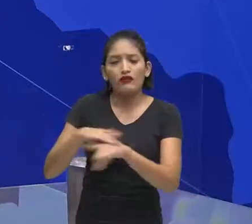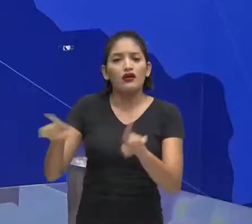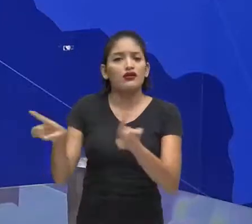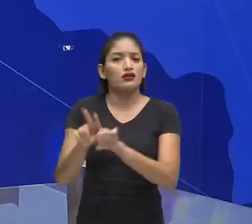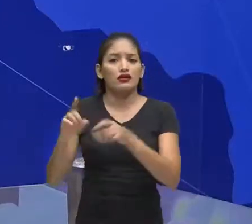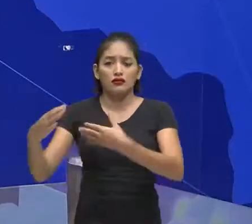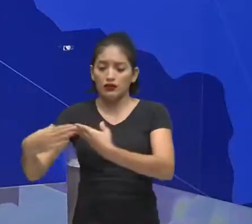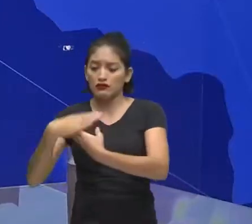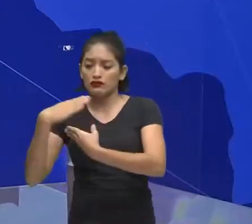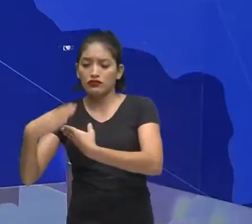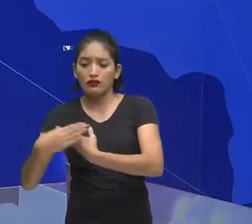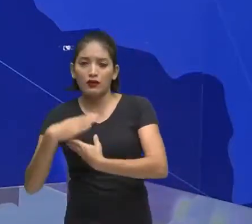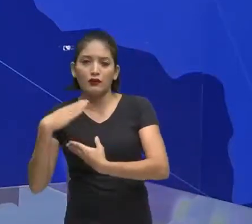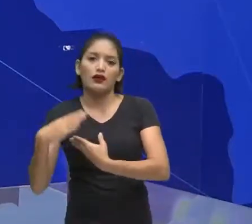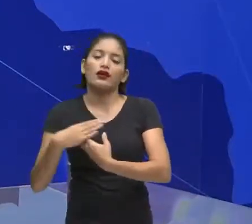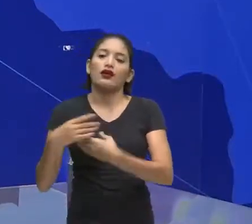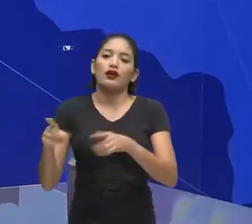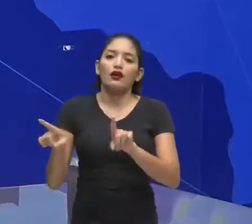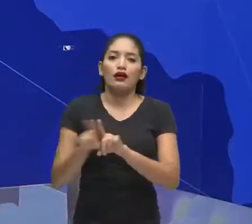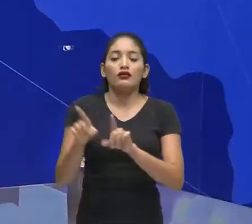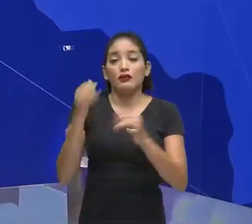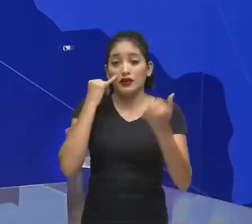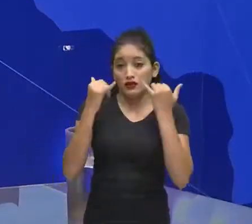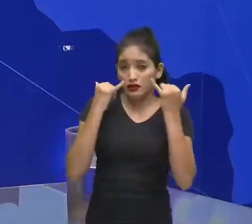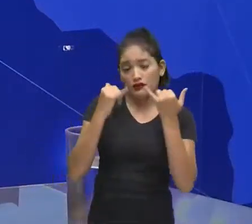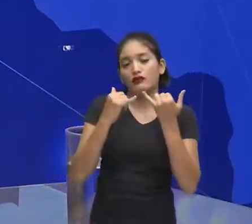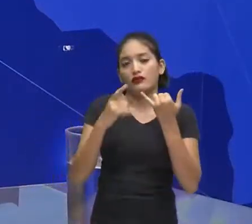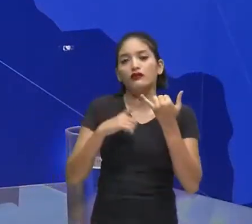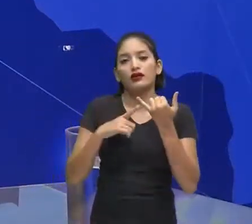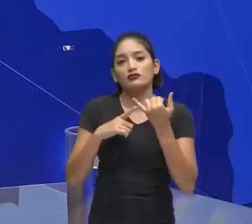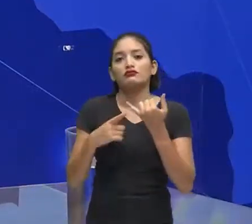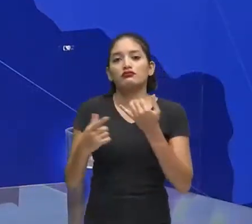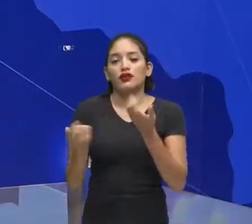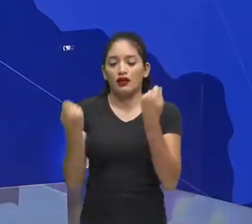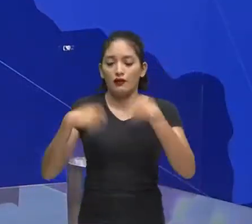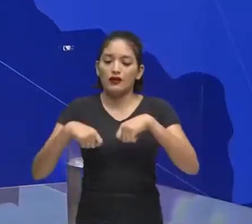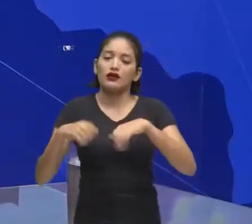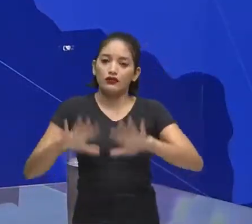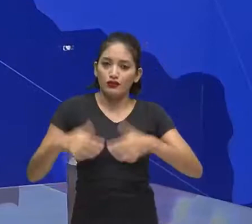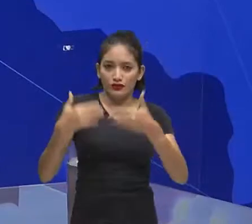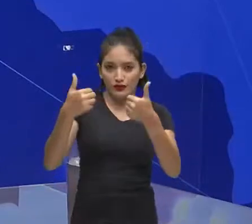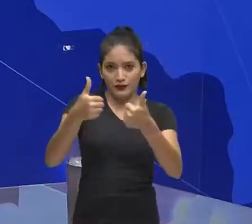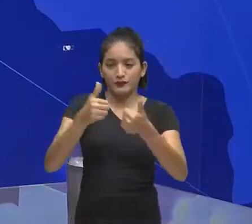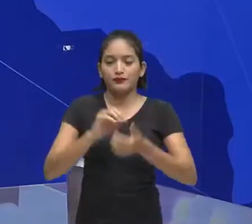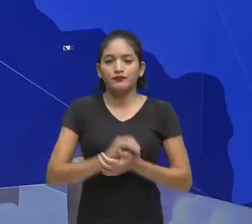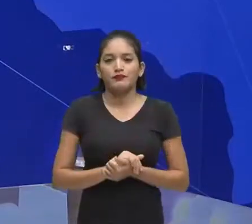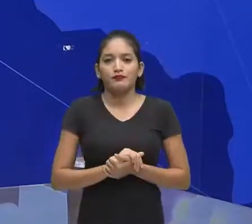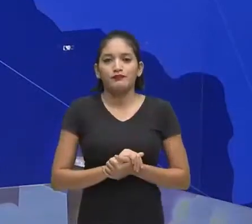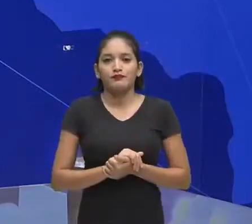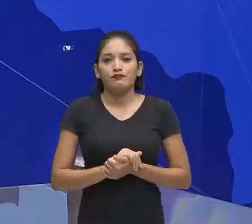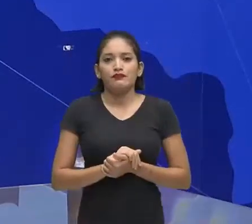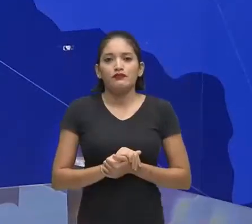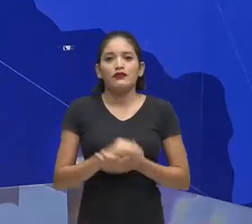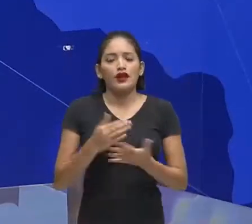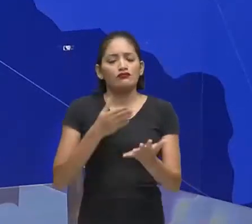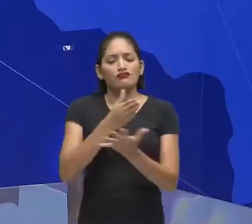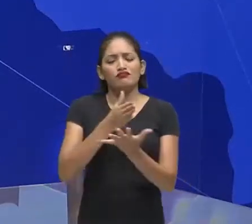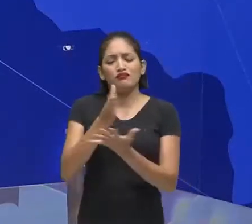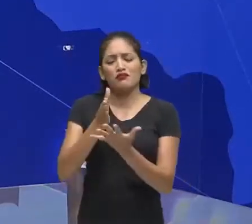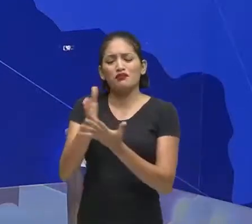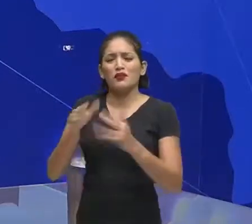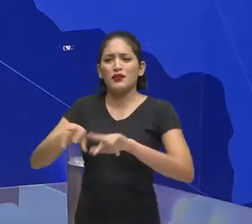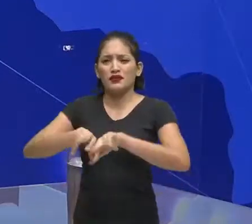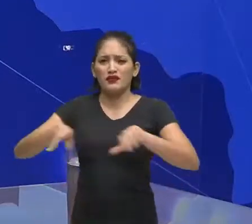qualquer escuta, né, vai trazer esse benefício. Então, todas essas vertentes, essas campanhas que